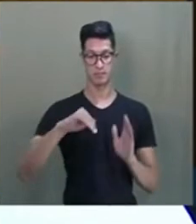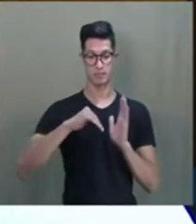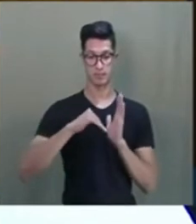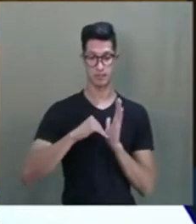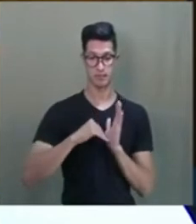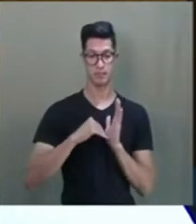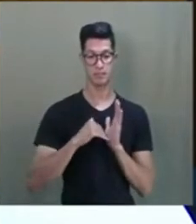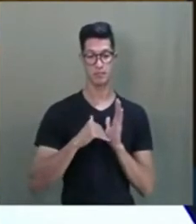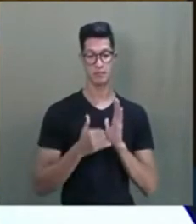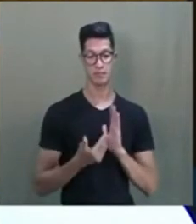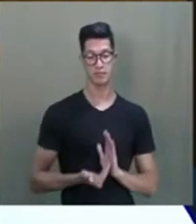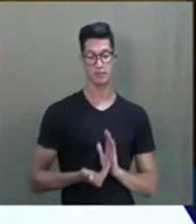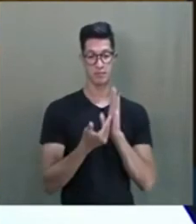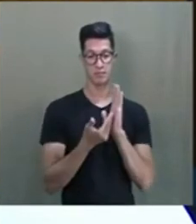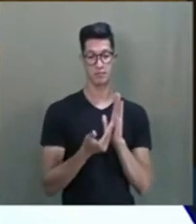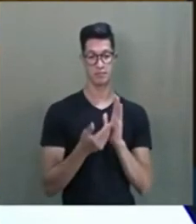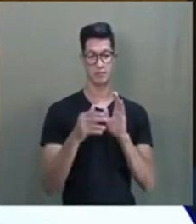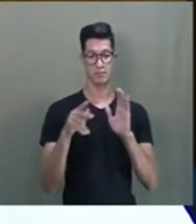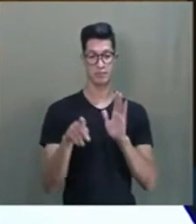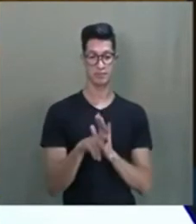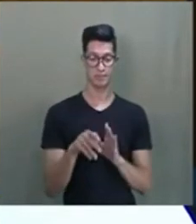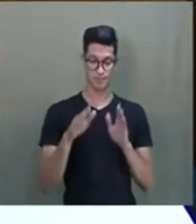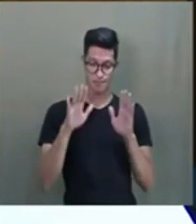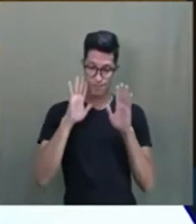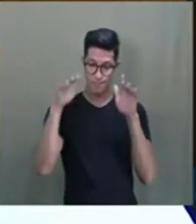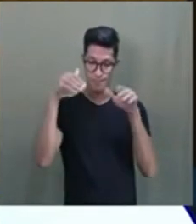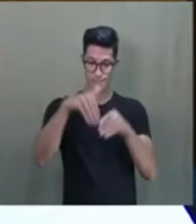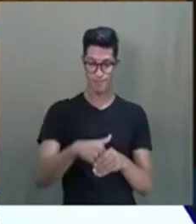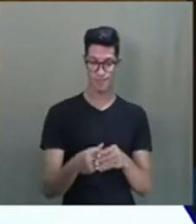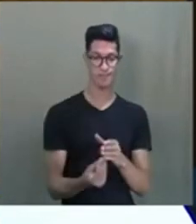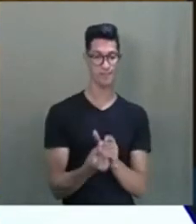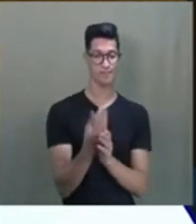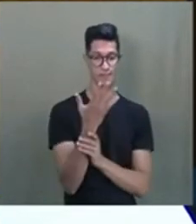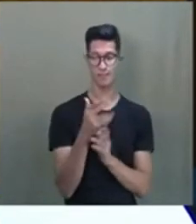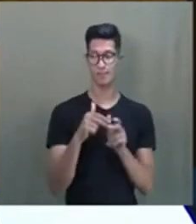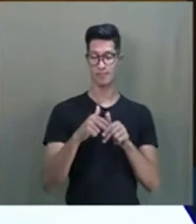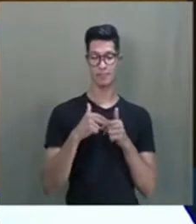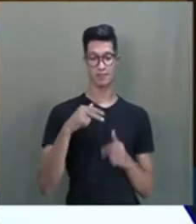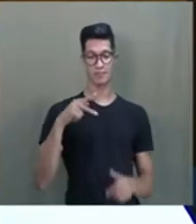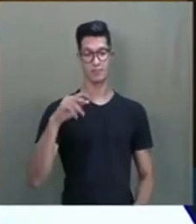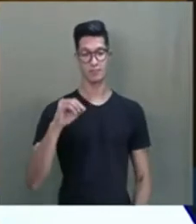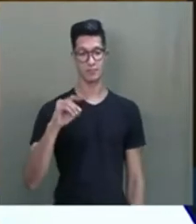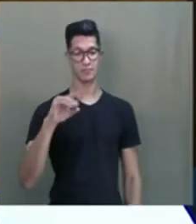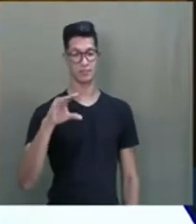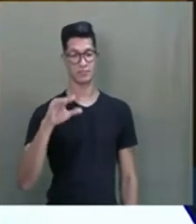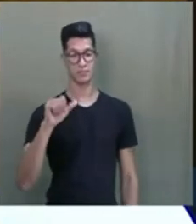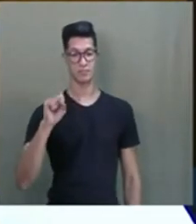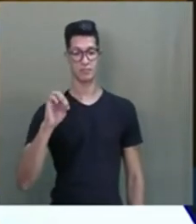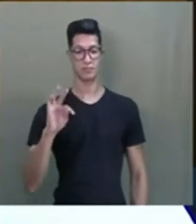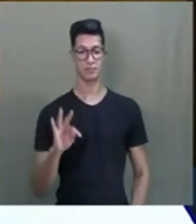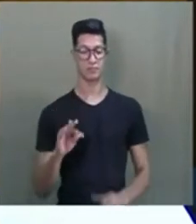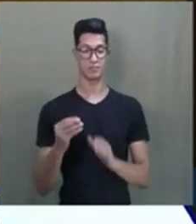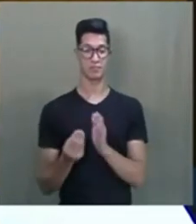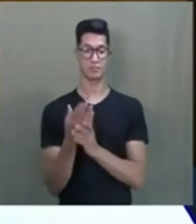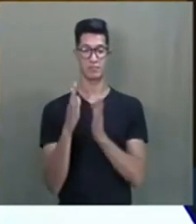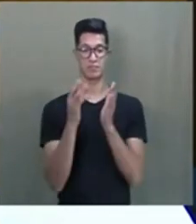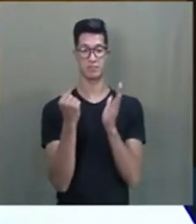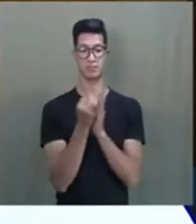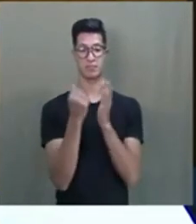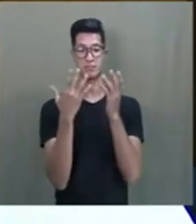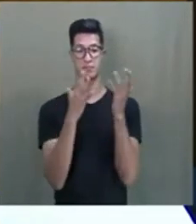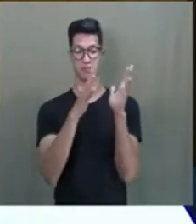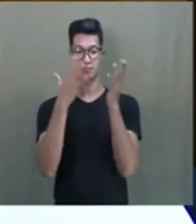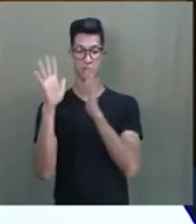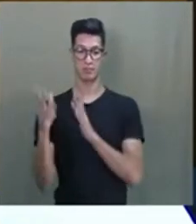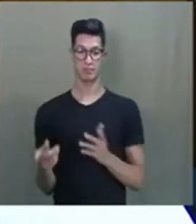exibida animação em projeção imersiva, produzidos podcasts, lançados selos comemorativos